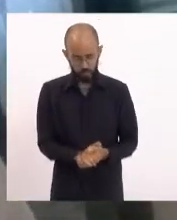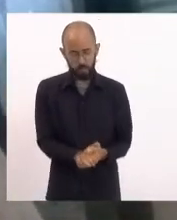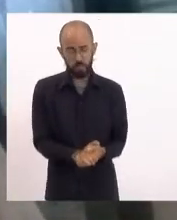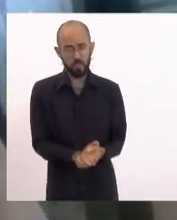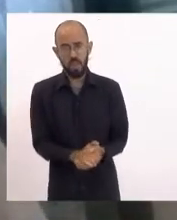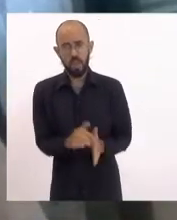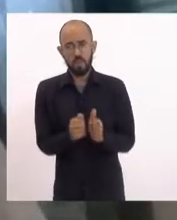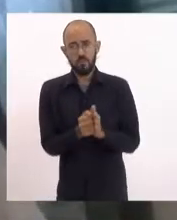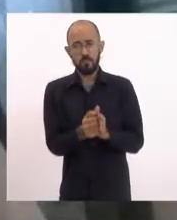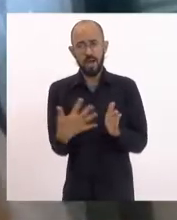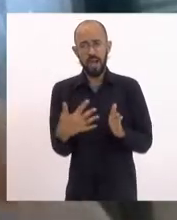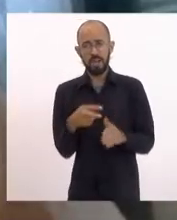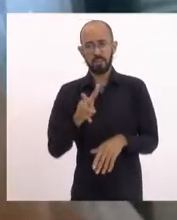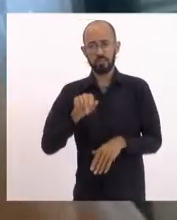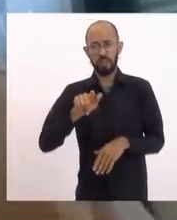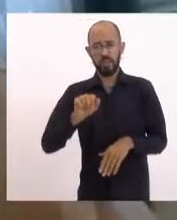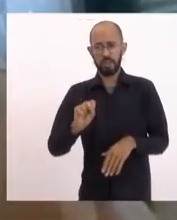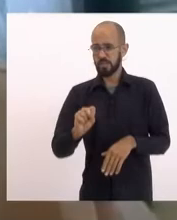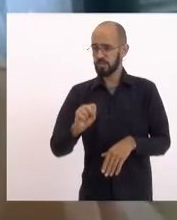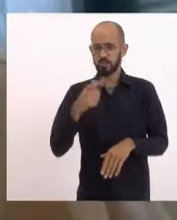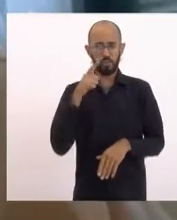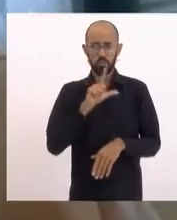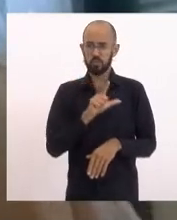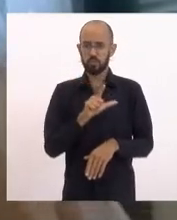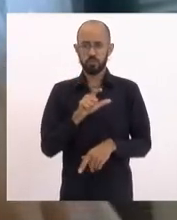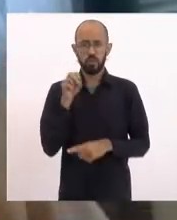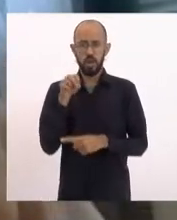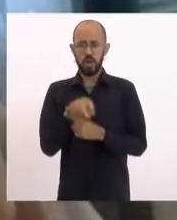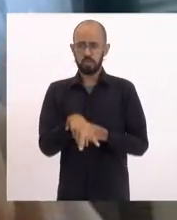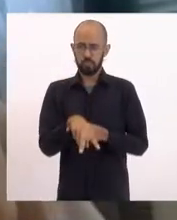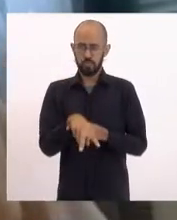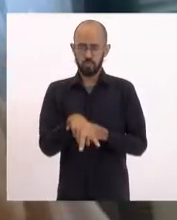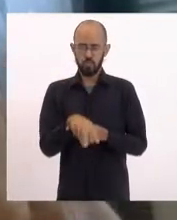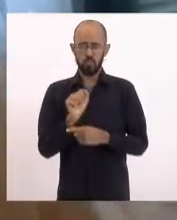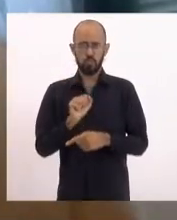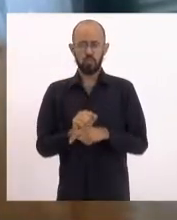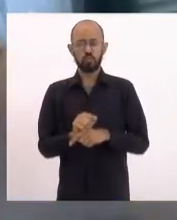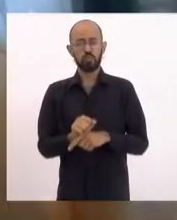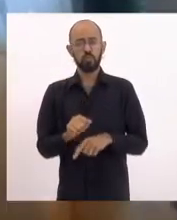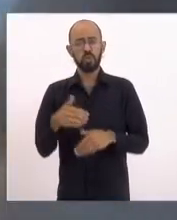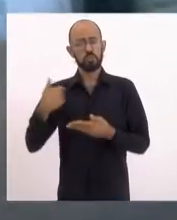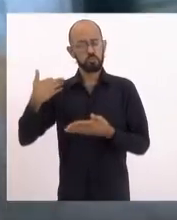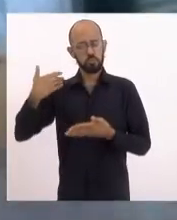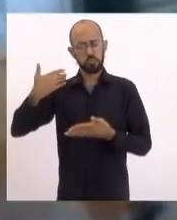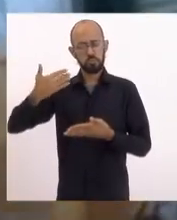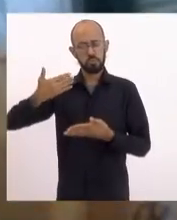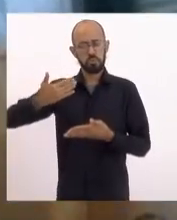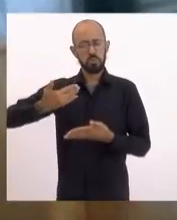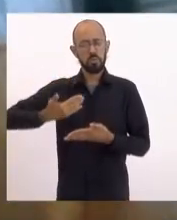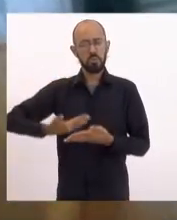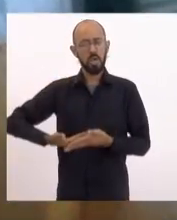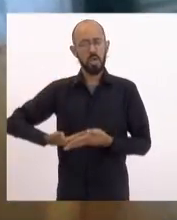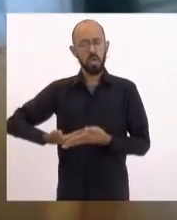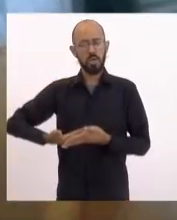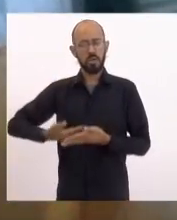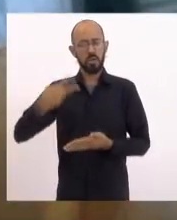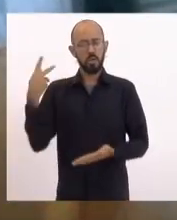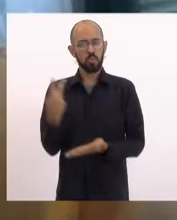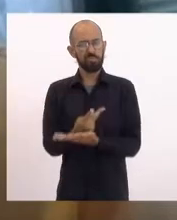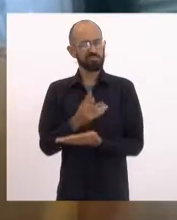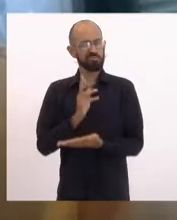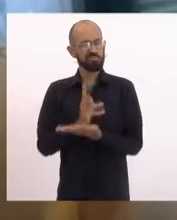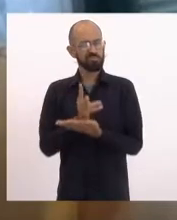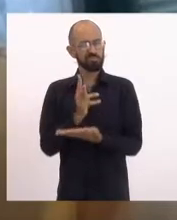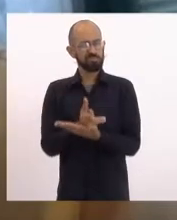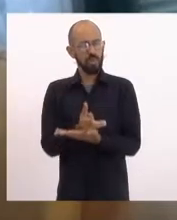várias vagas não foram preenchidas. E de lá para cá, como acontece sempre, teve servidores